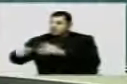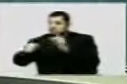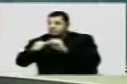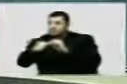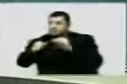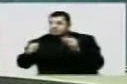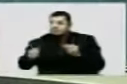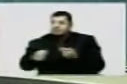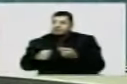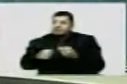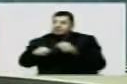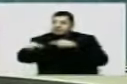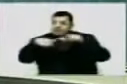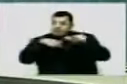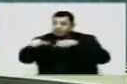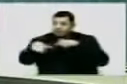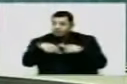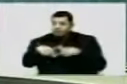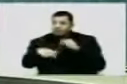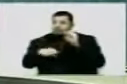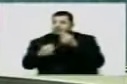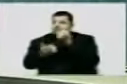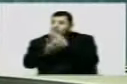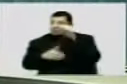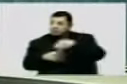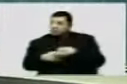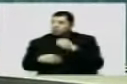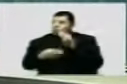gerar créditos tributários para quem compra daqui.